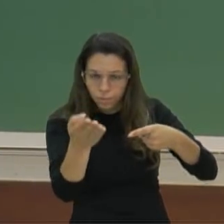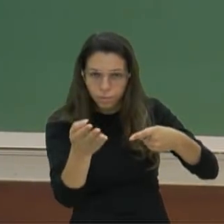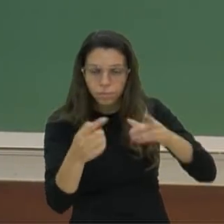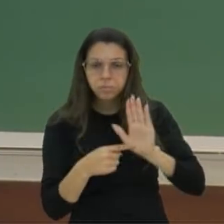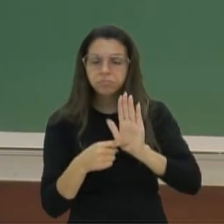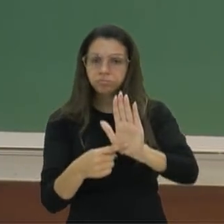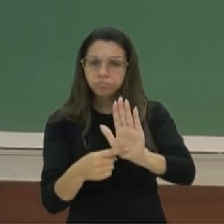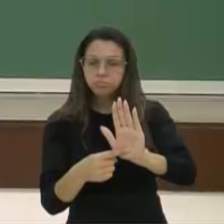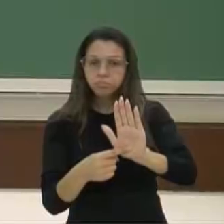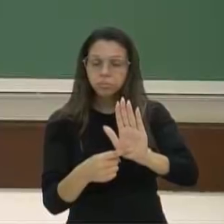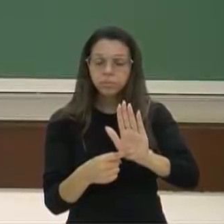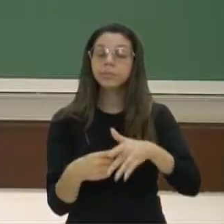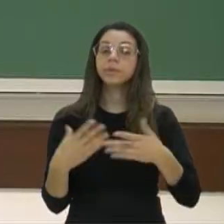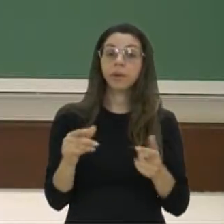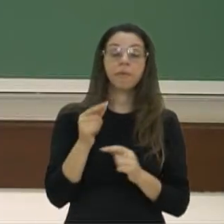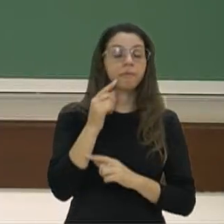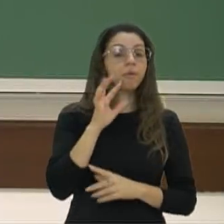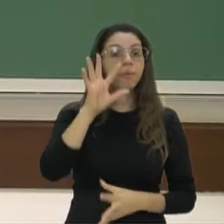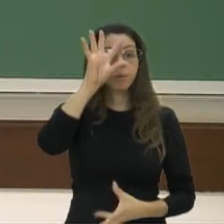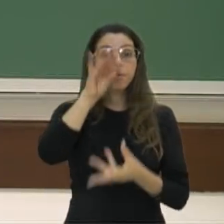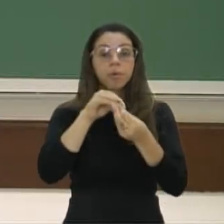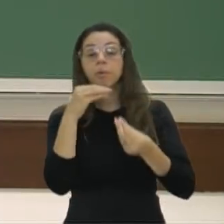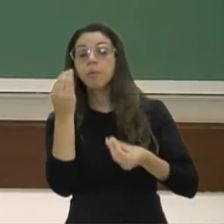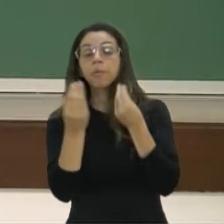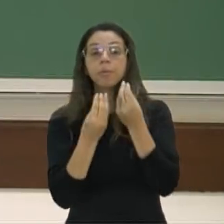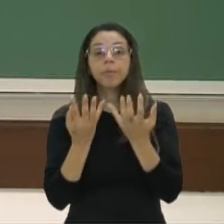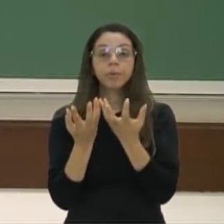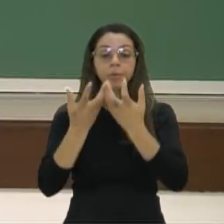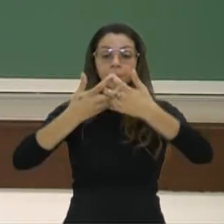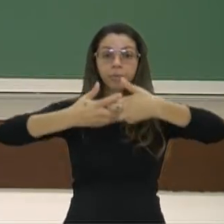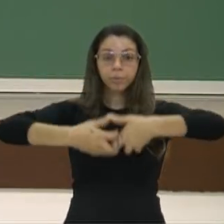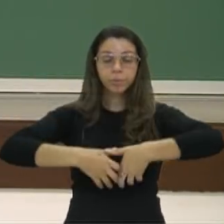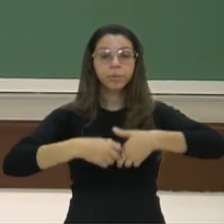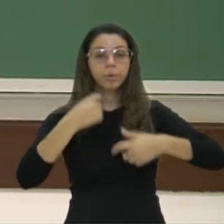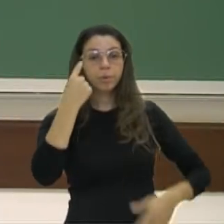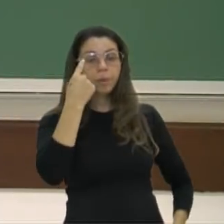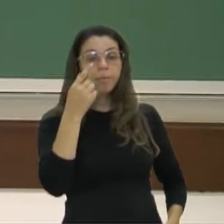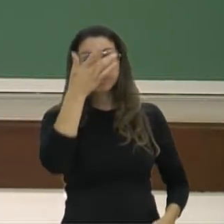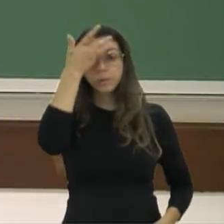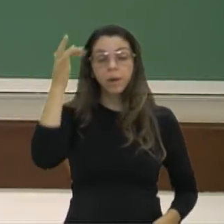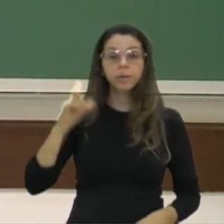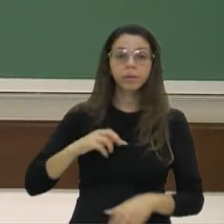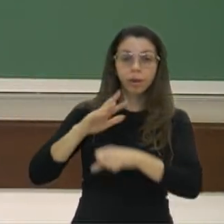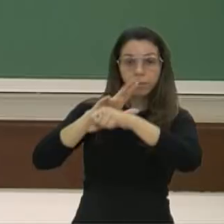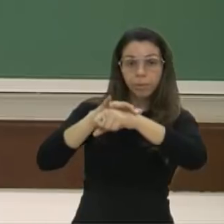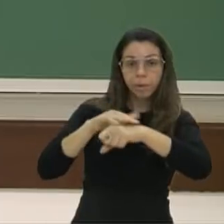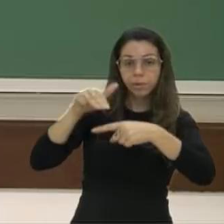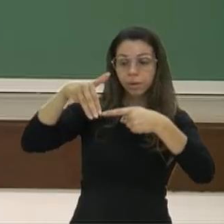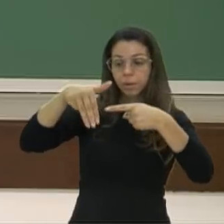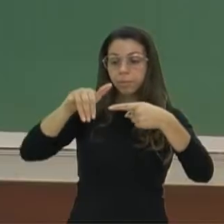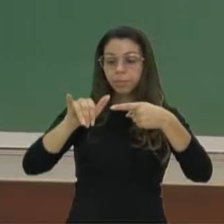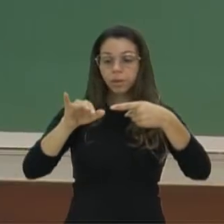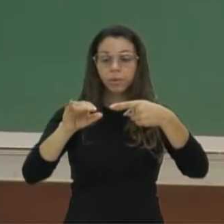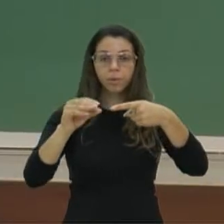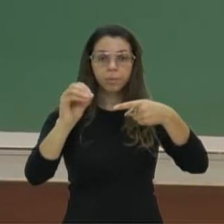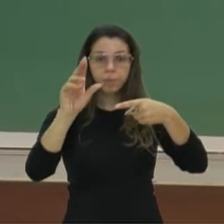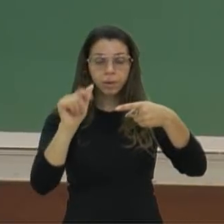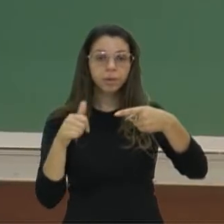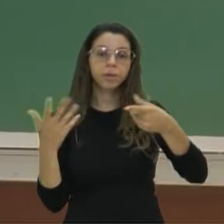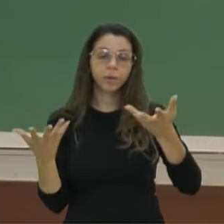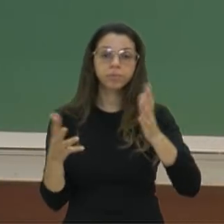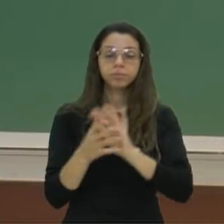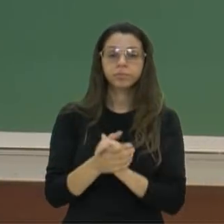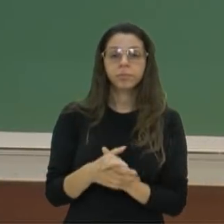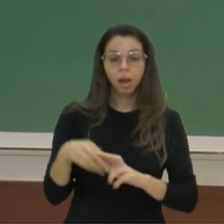apresenta, tem miopia? Então vamos entender como que funciona um olho de um míope. Percebam aqui uma cena do cotidiano, uma